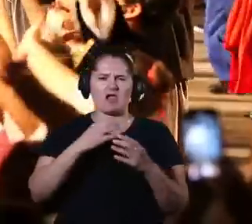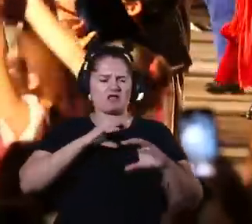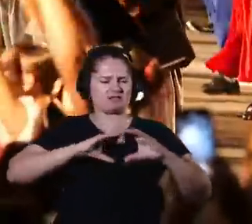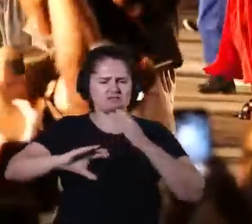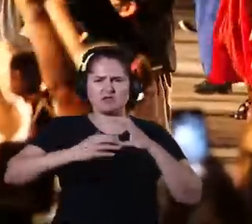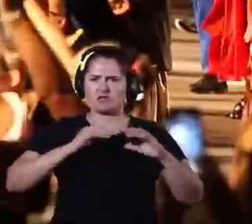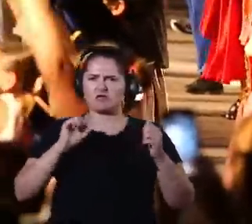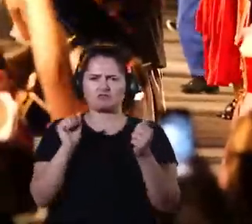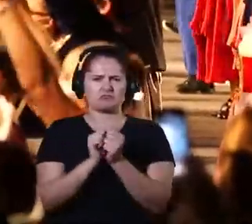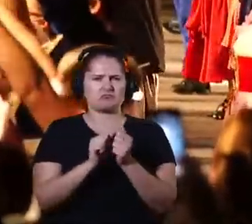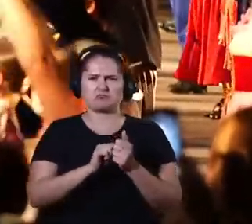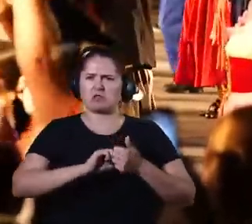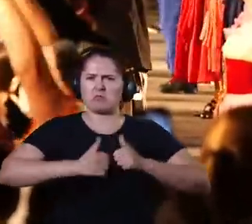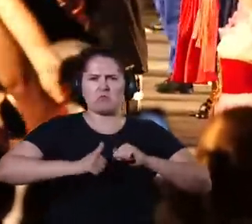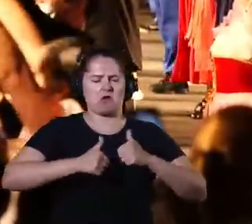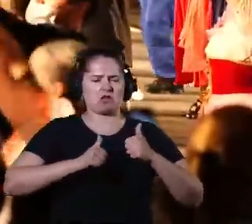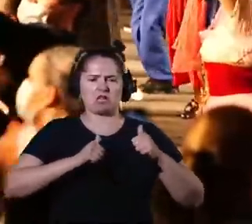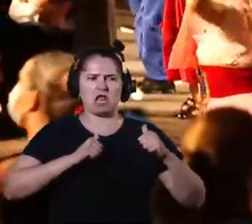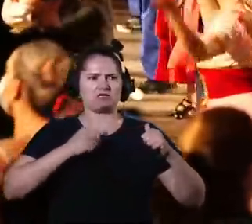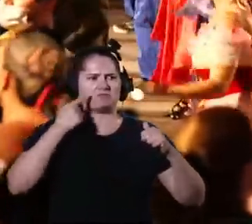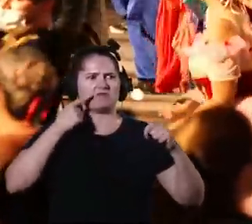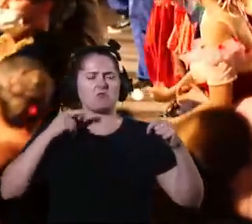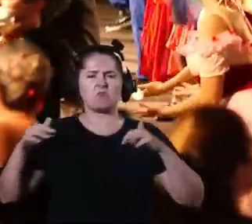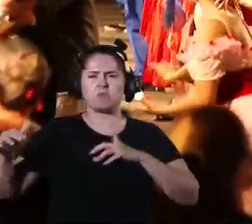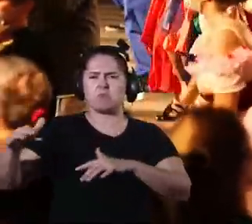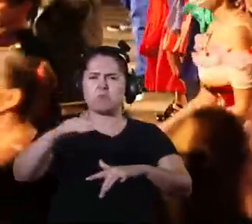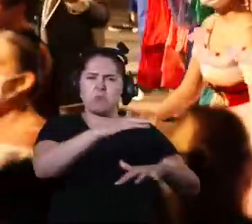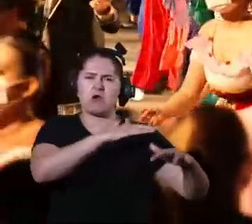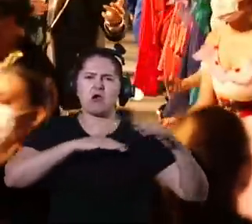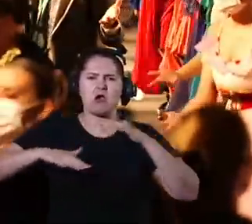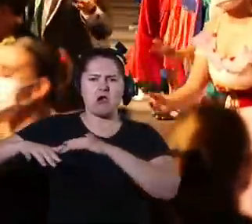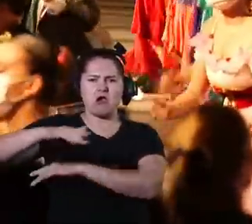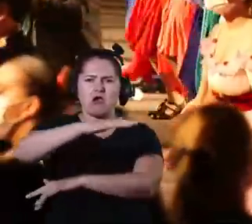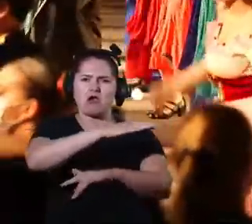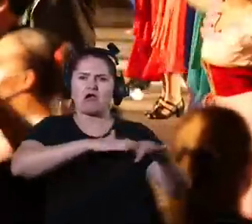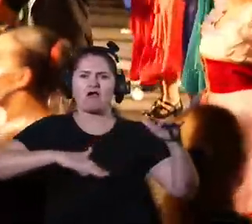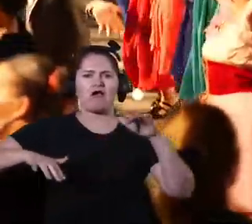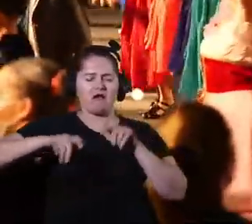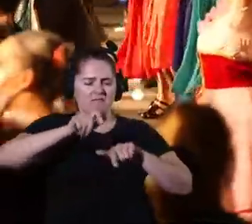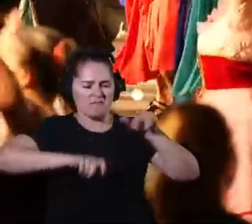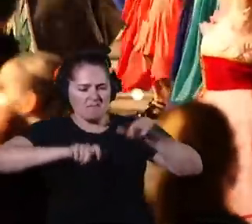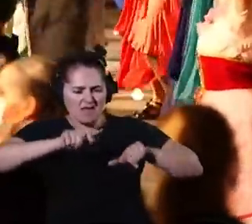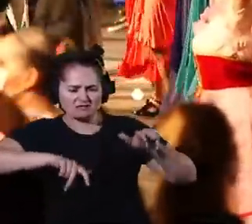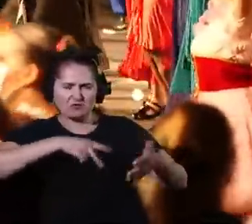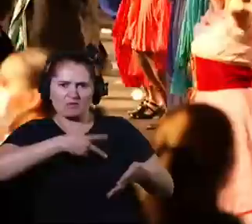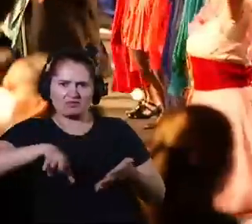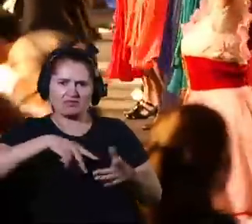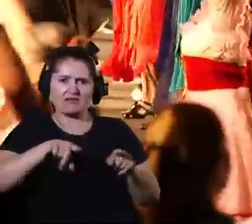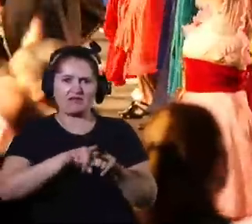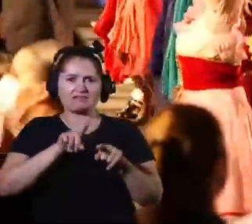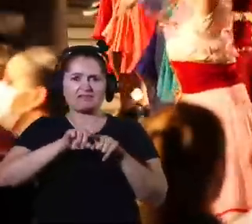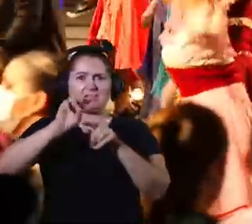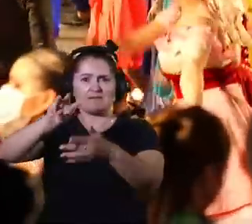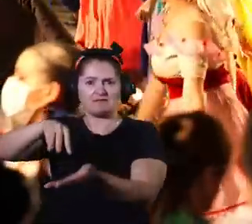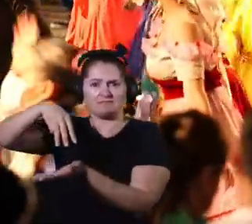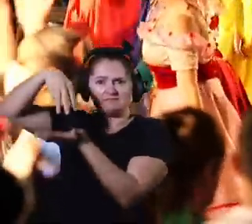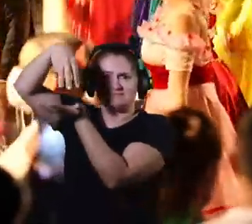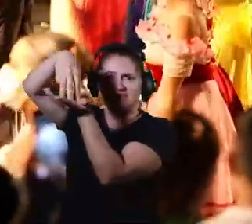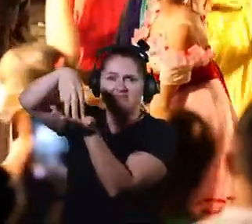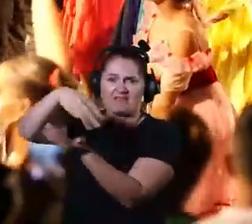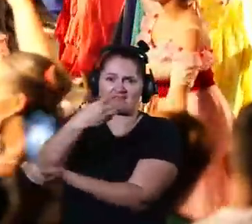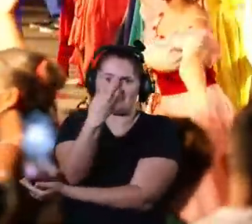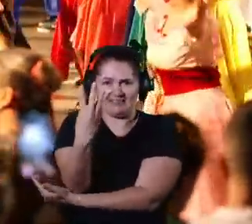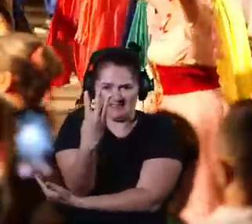qualidade, o movimento, a desenvoltura dos figurantes, a presença das soberanas lá no alto da escadaria